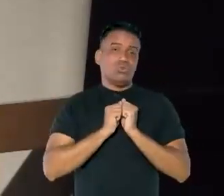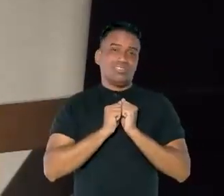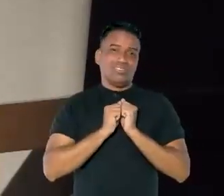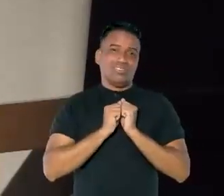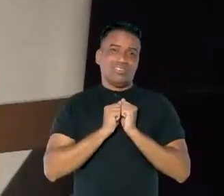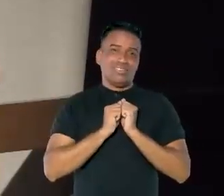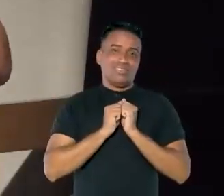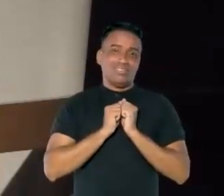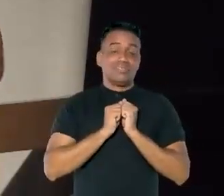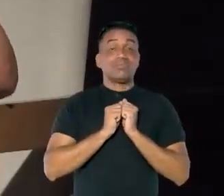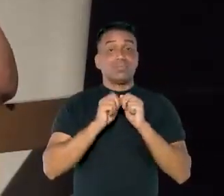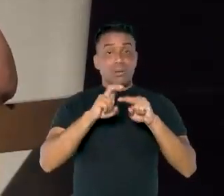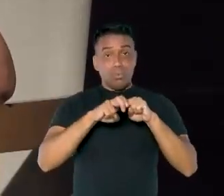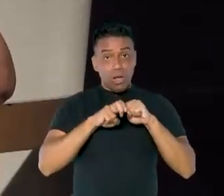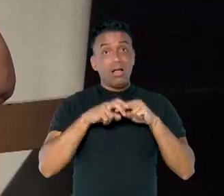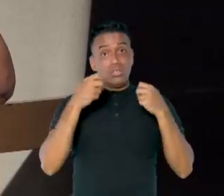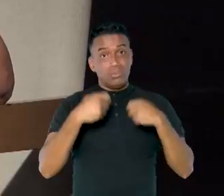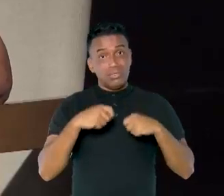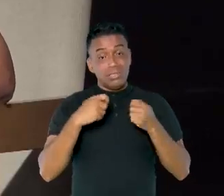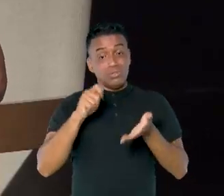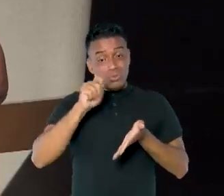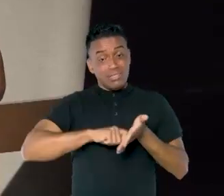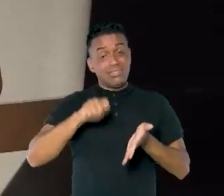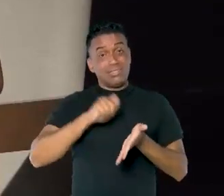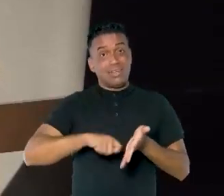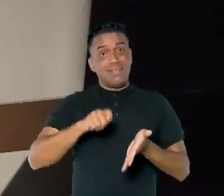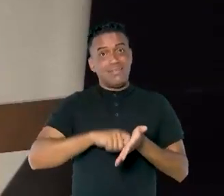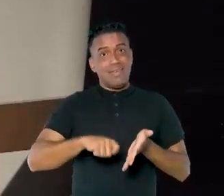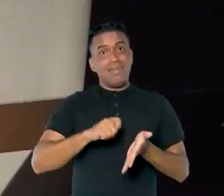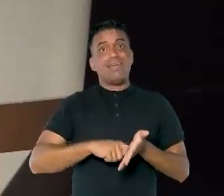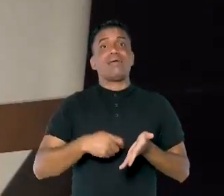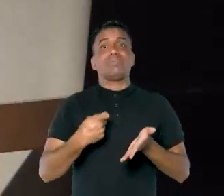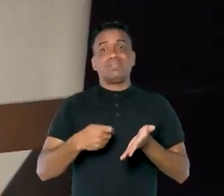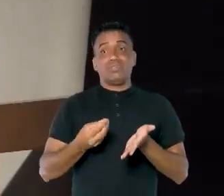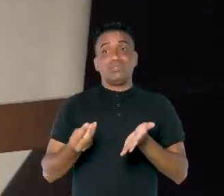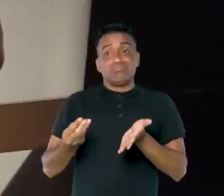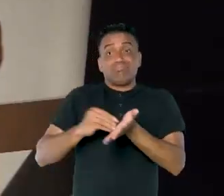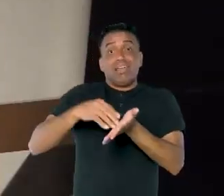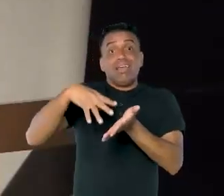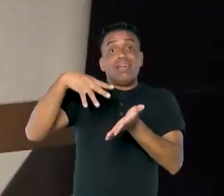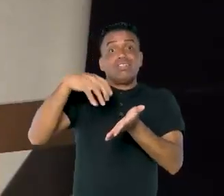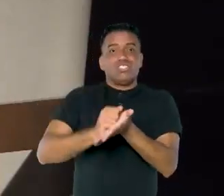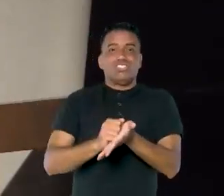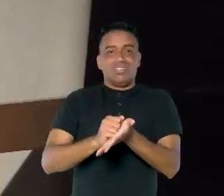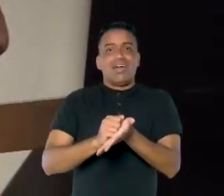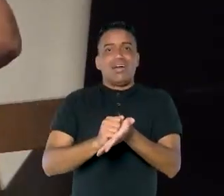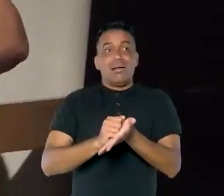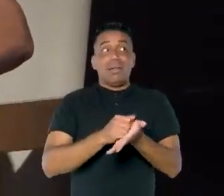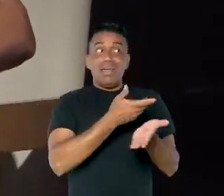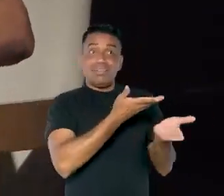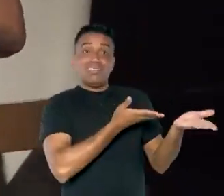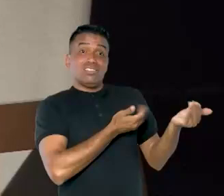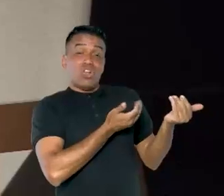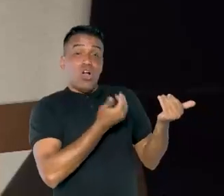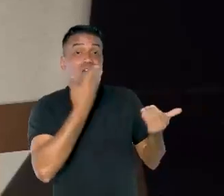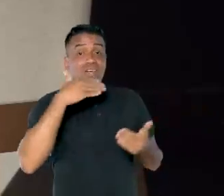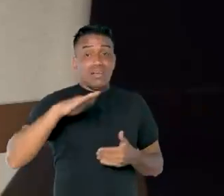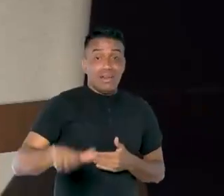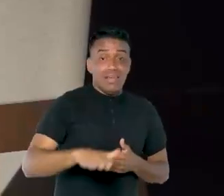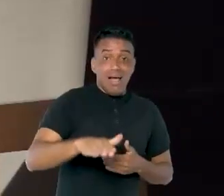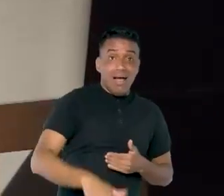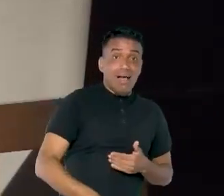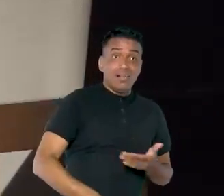causa disso, eu falei: eu preciso escrever, eu preciso rabiscar para deixar para essas crianças